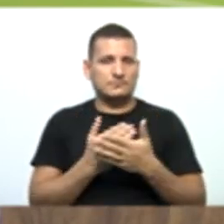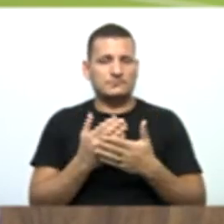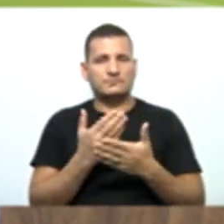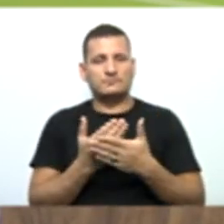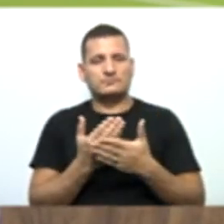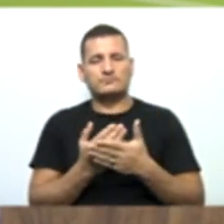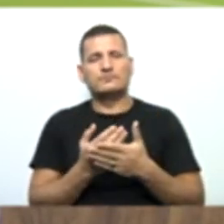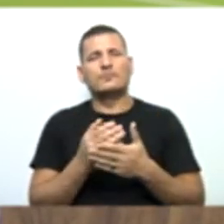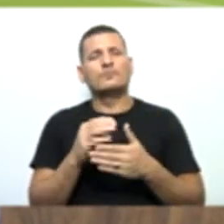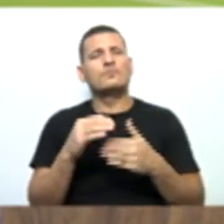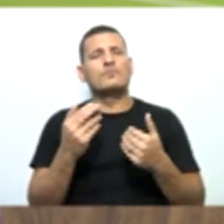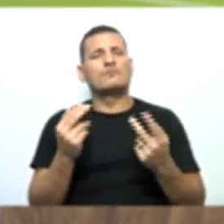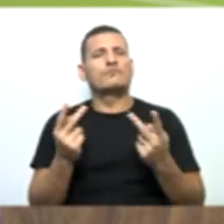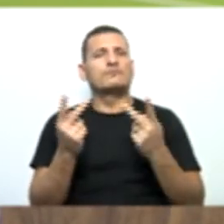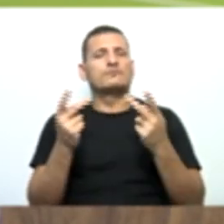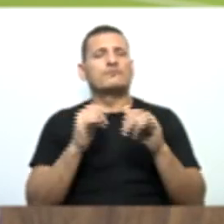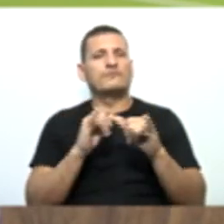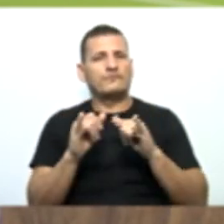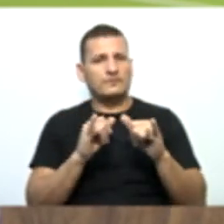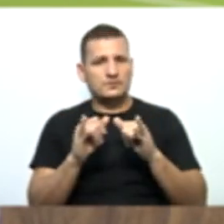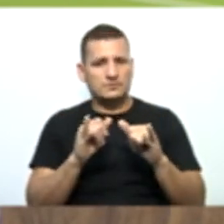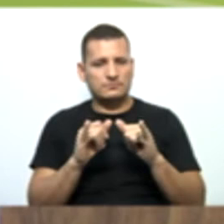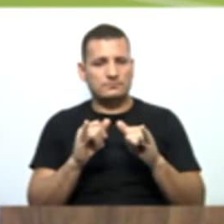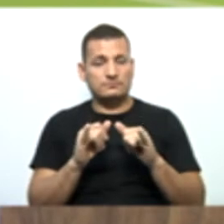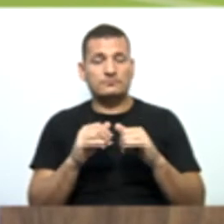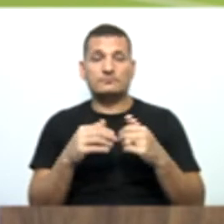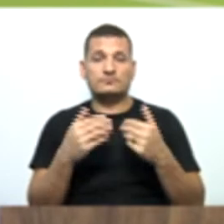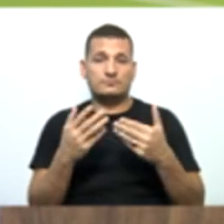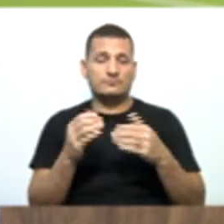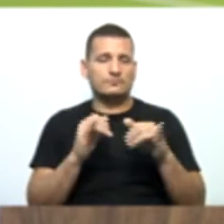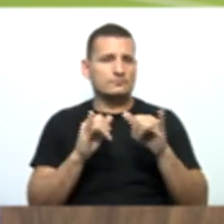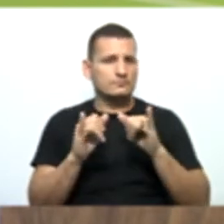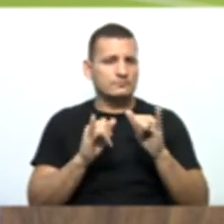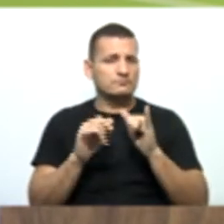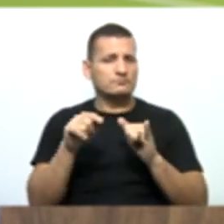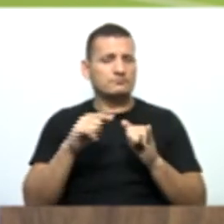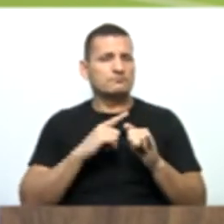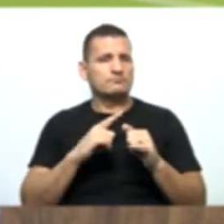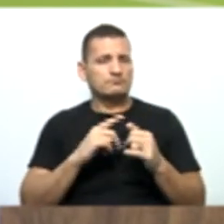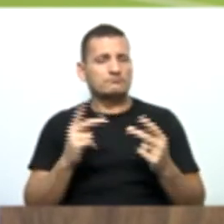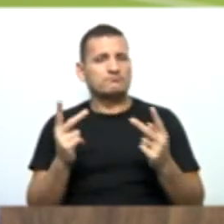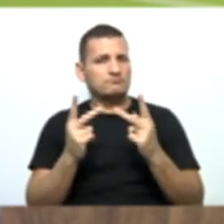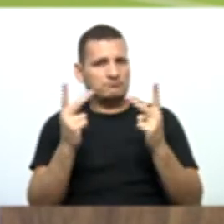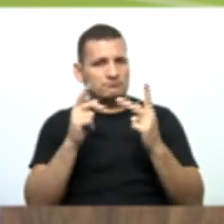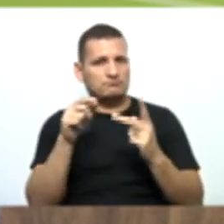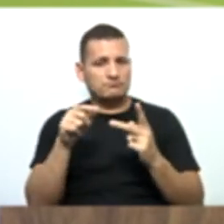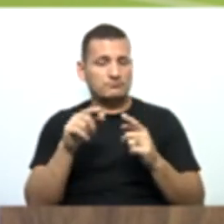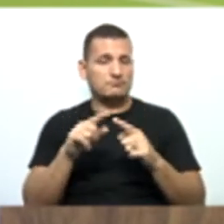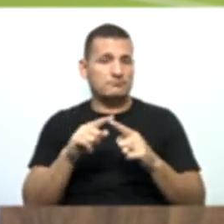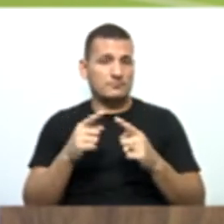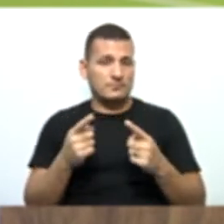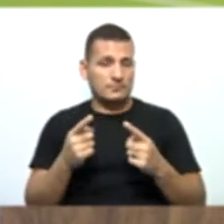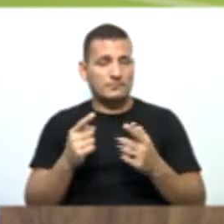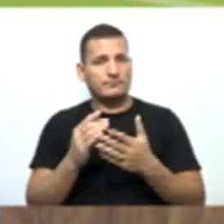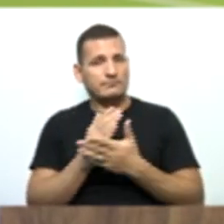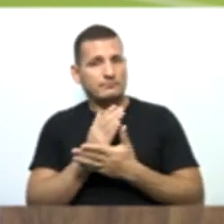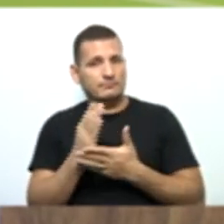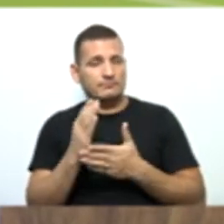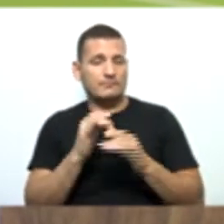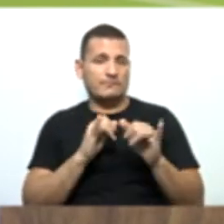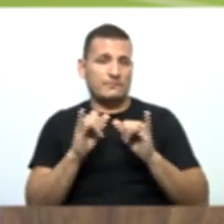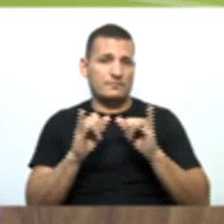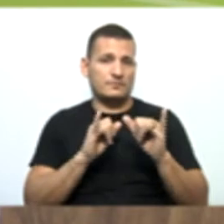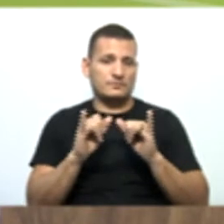perguntou qual é o valor da informação. Então, a informação ela tem um valor. Porém, algumas